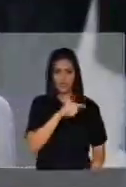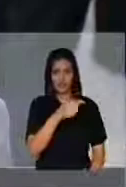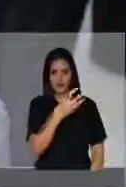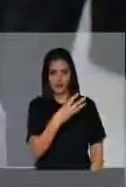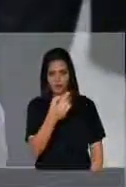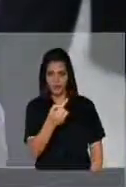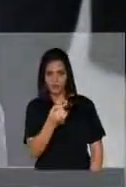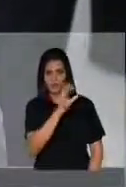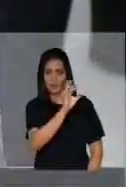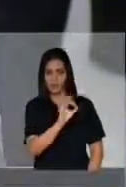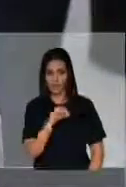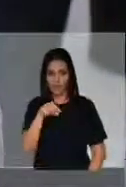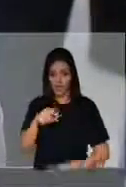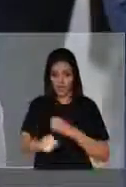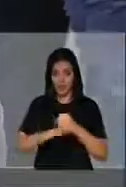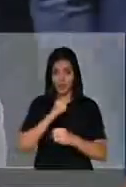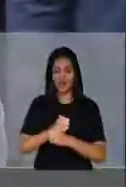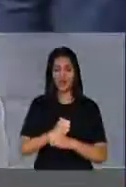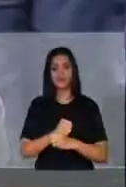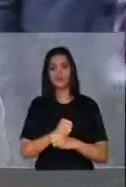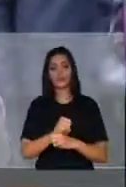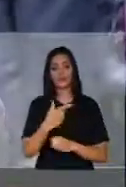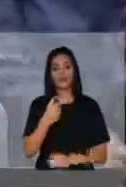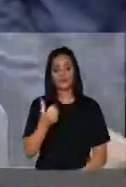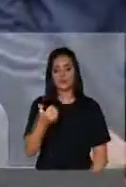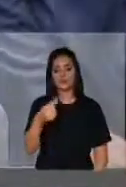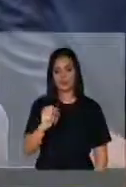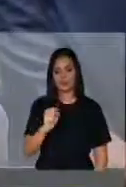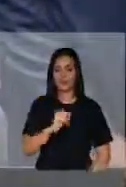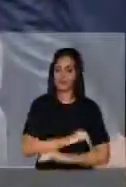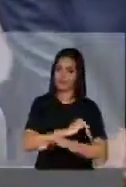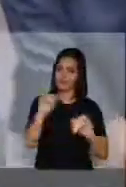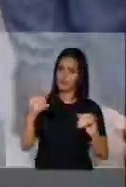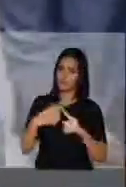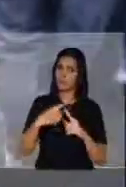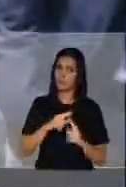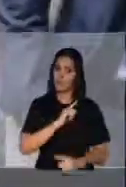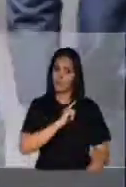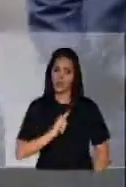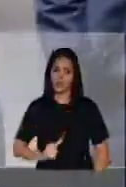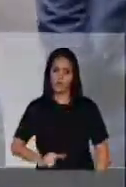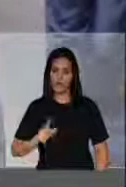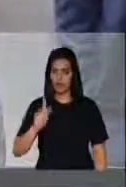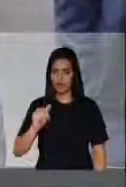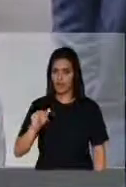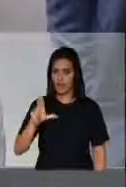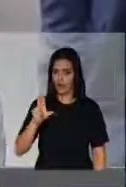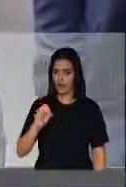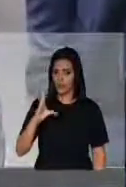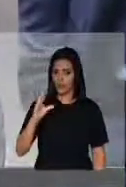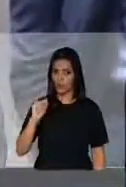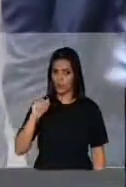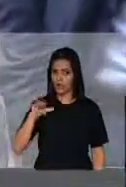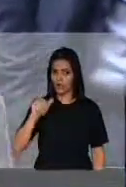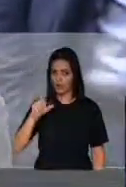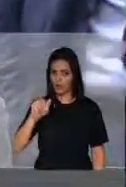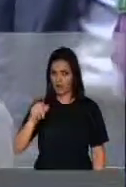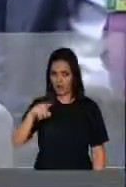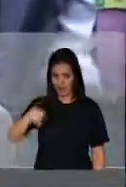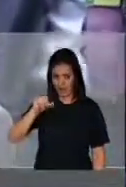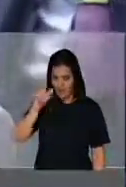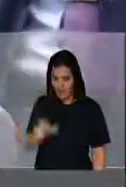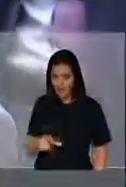6,47% os homicídios este ano. A gente faz esse registro porque o governador Paulo Câmara, ele tem reunido